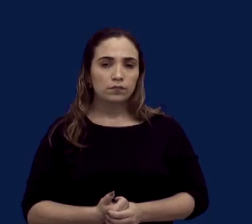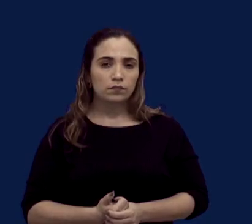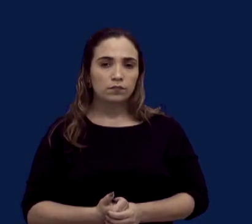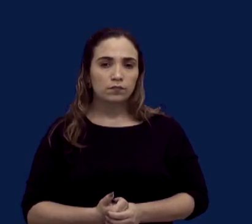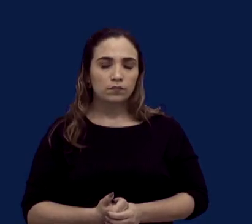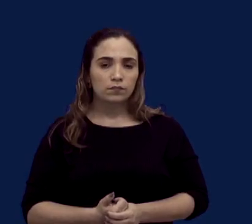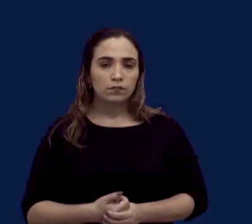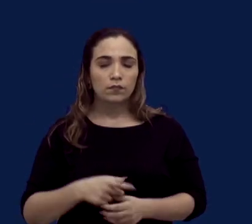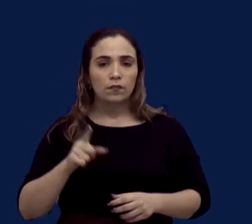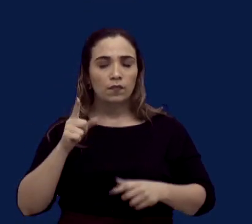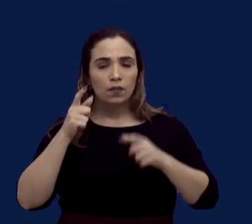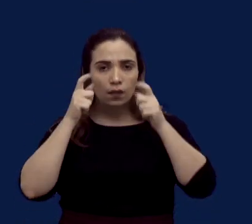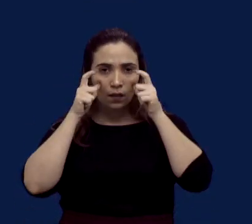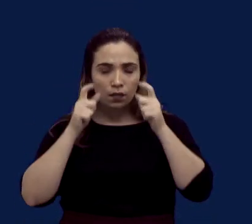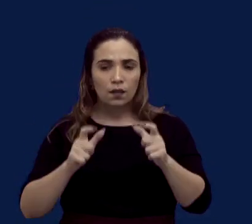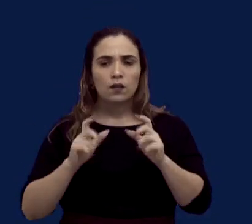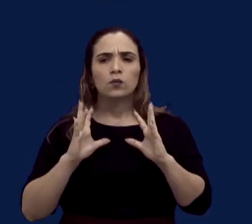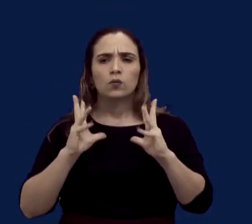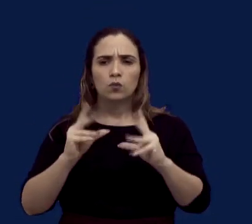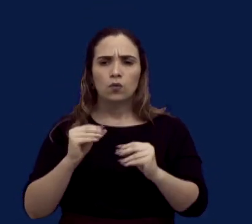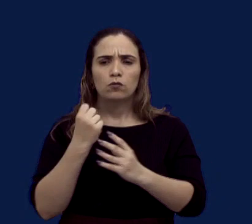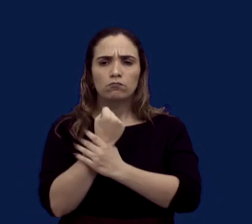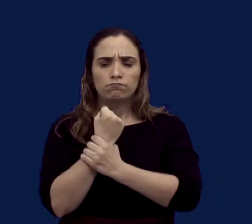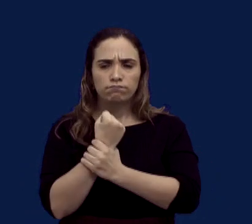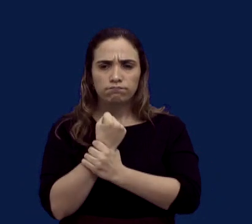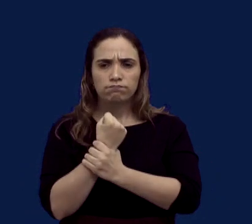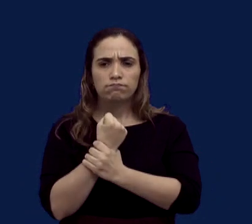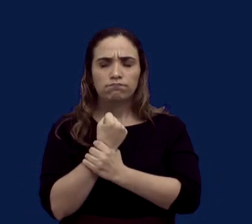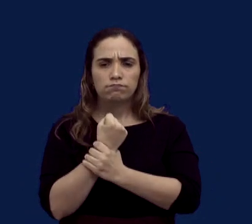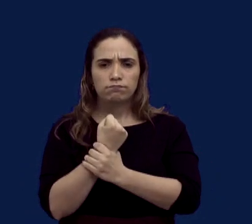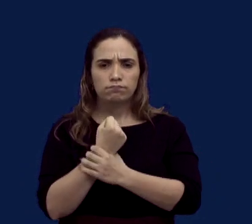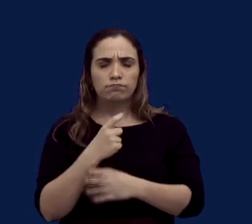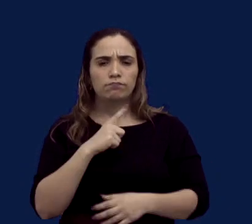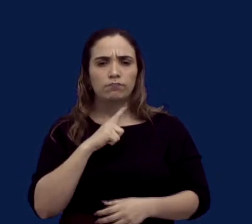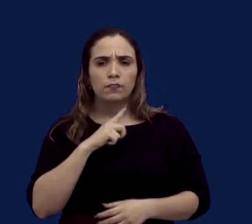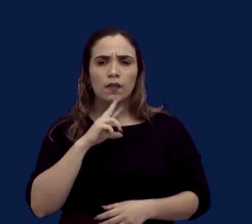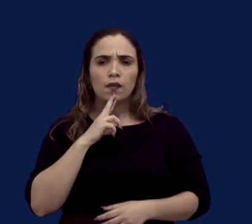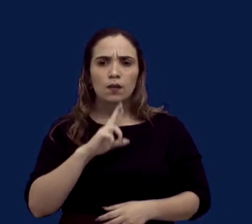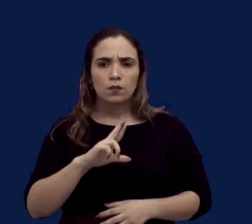de falta de interesse, né, Tiziana? Porque todo parlamentar para resultado,